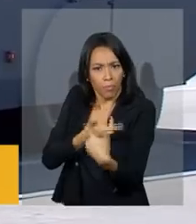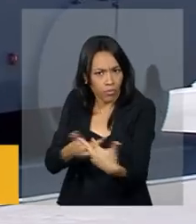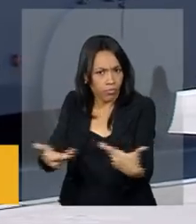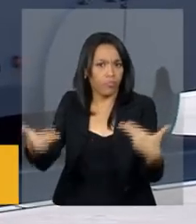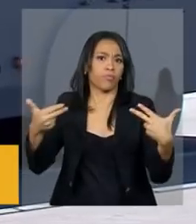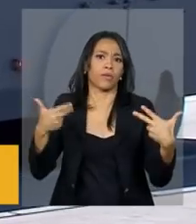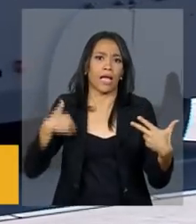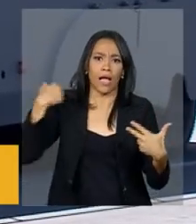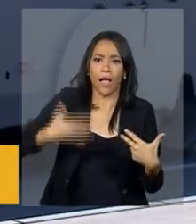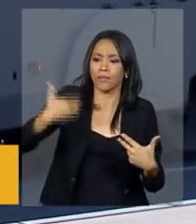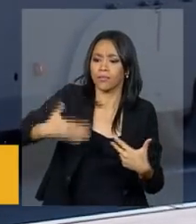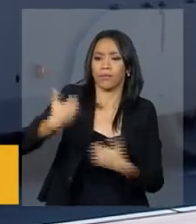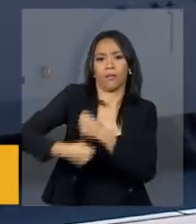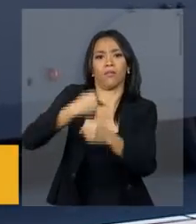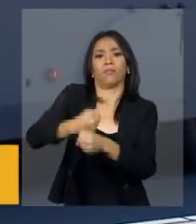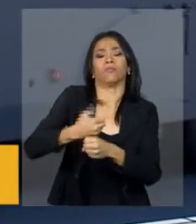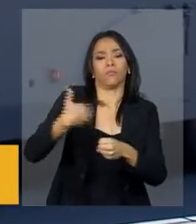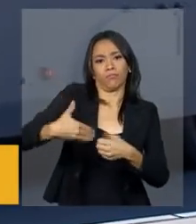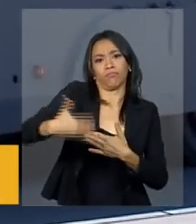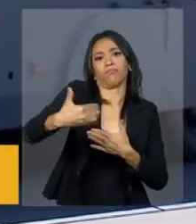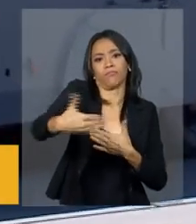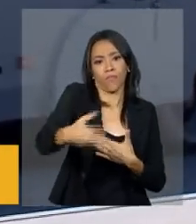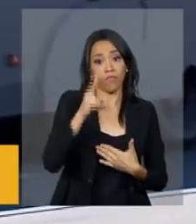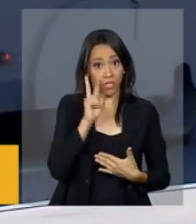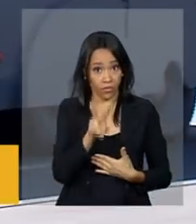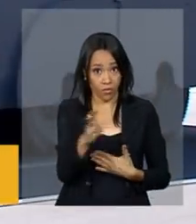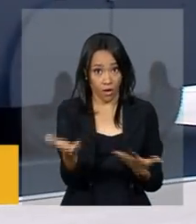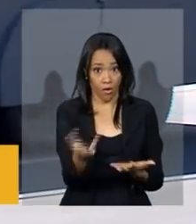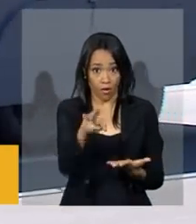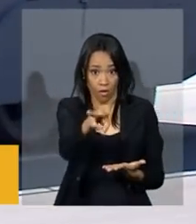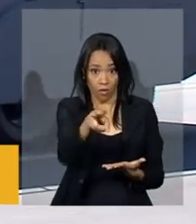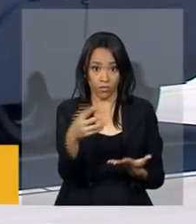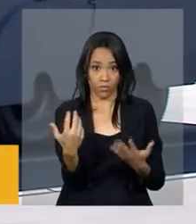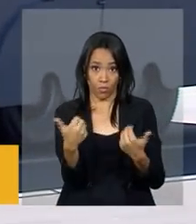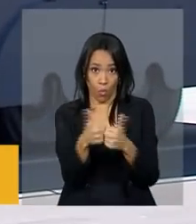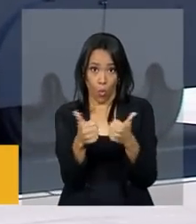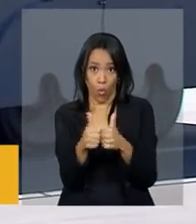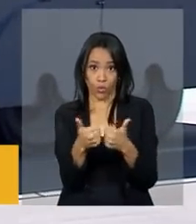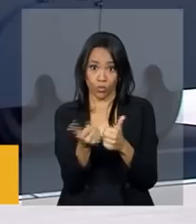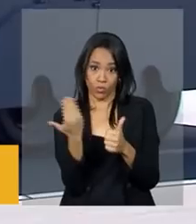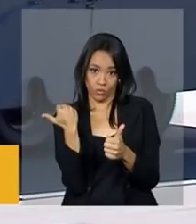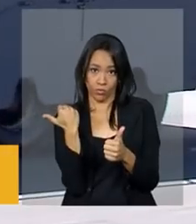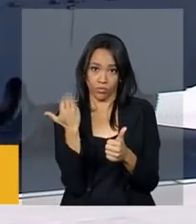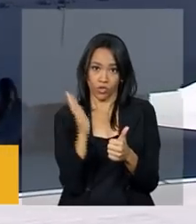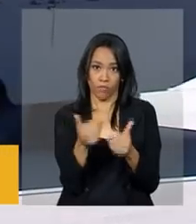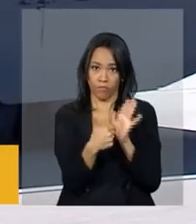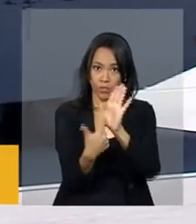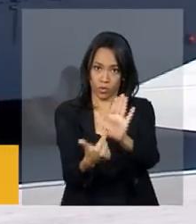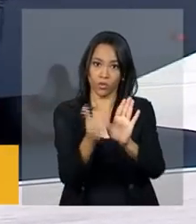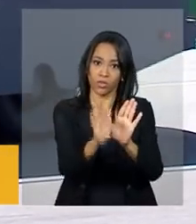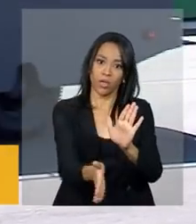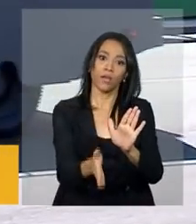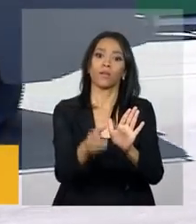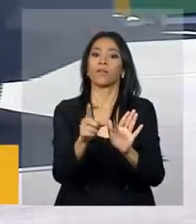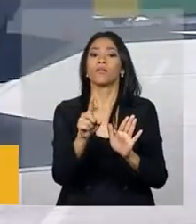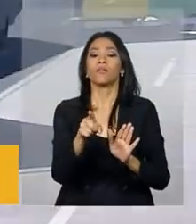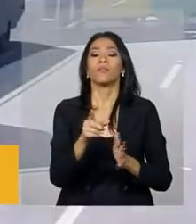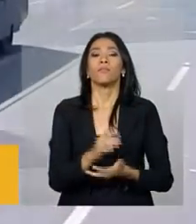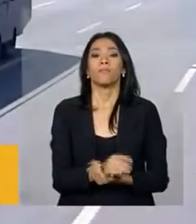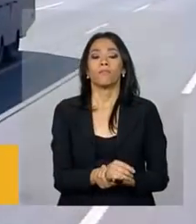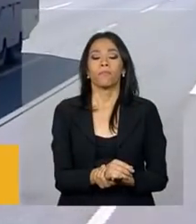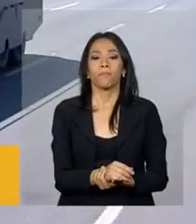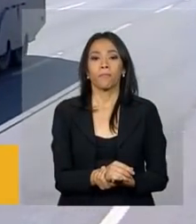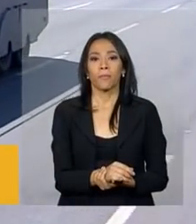chama, embarcados. Foi o que passou ali agora naquele ônibus do posto de comando da Polícia Militar do Distrito